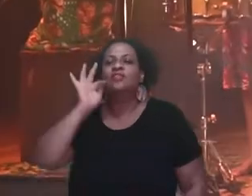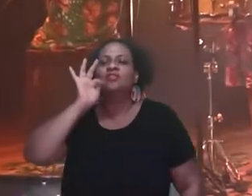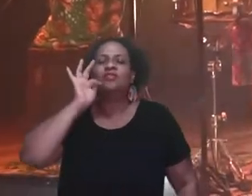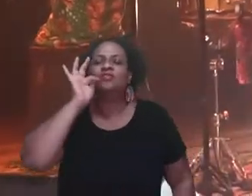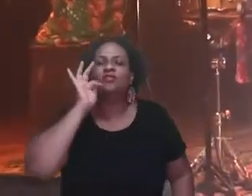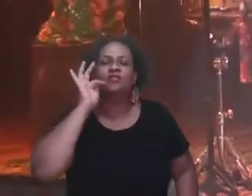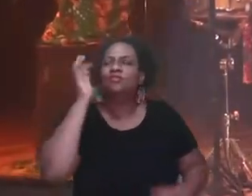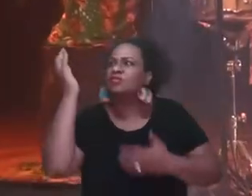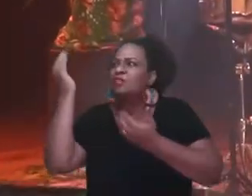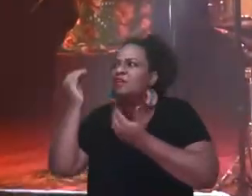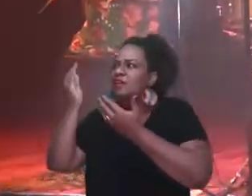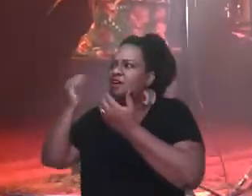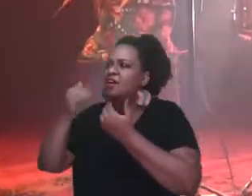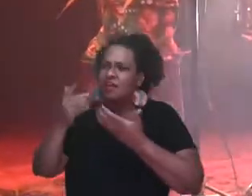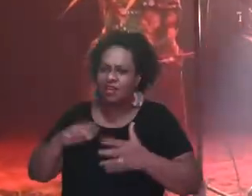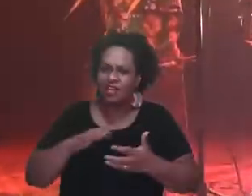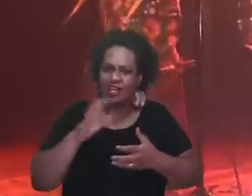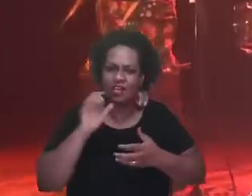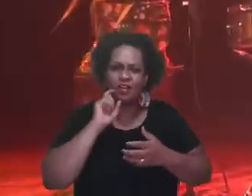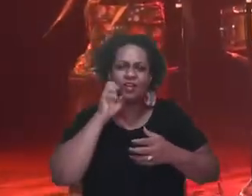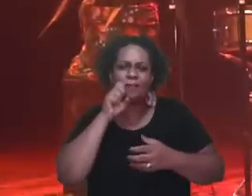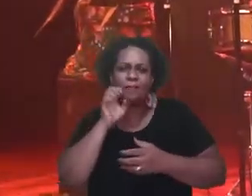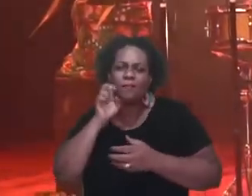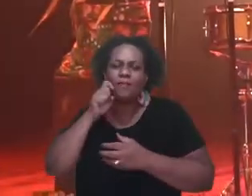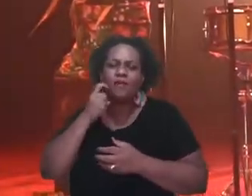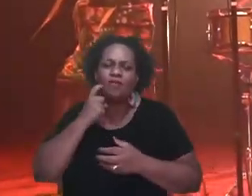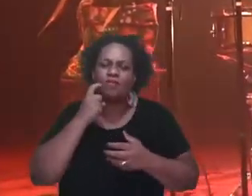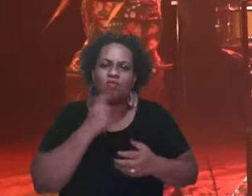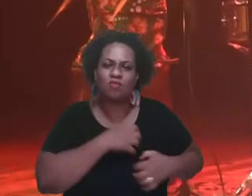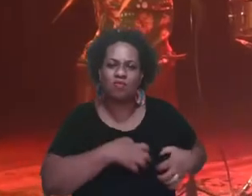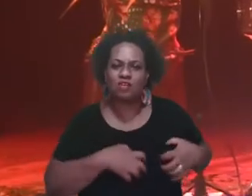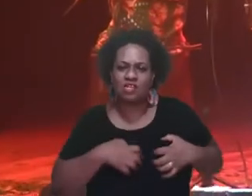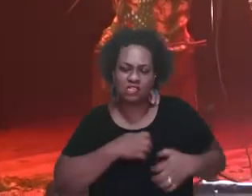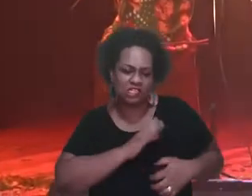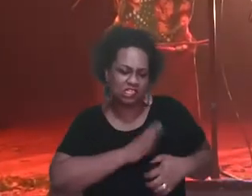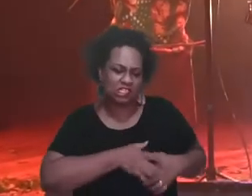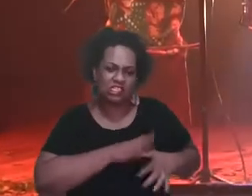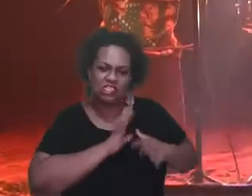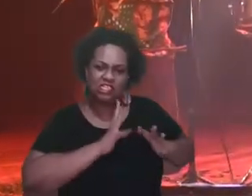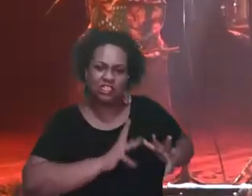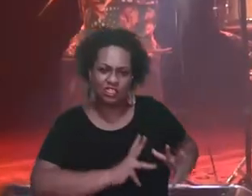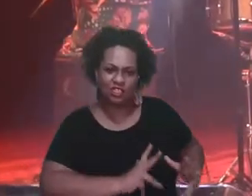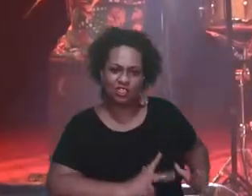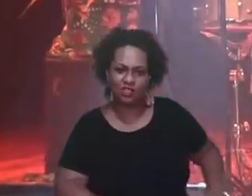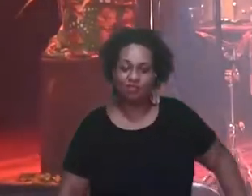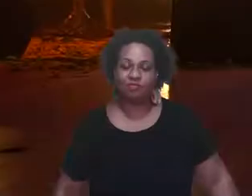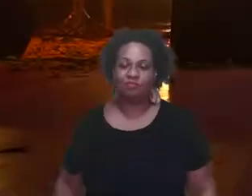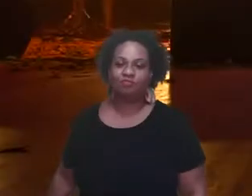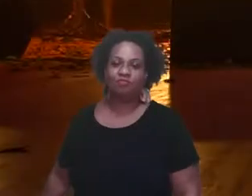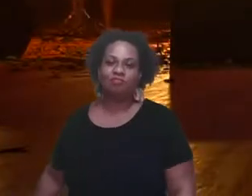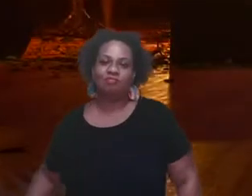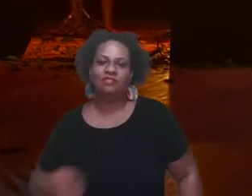baixa limoeiro e hoje eu quero apanhar de mão na panela a água debaixo do coração